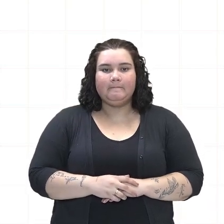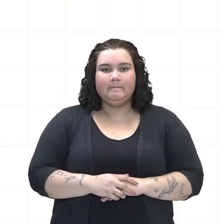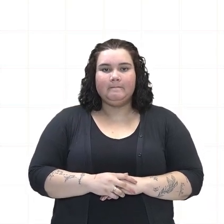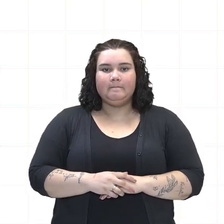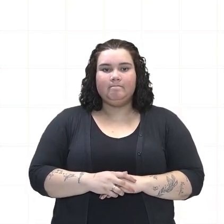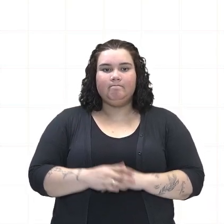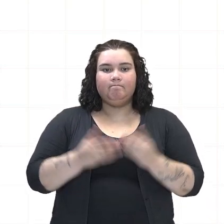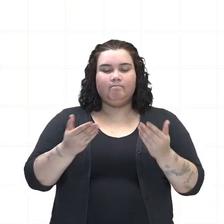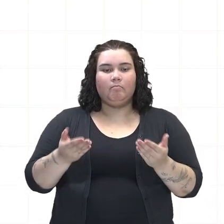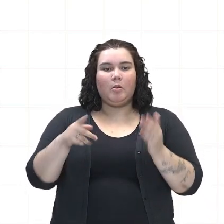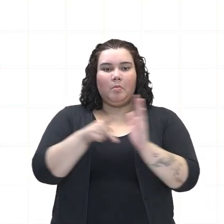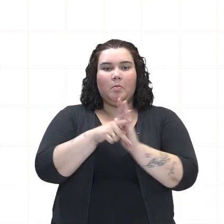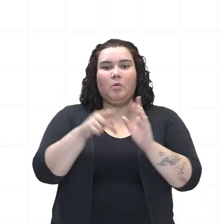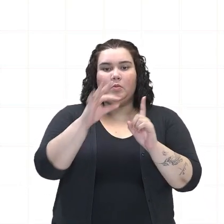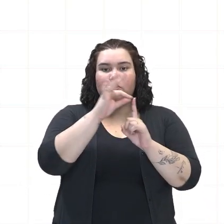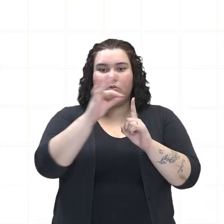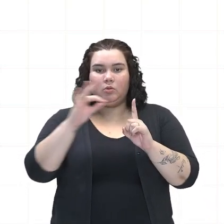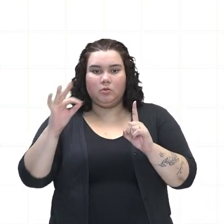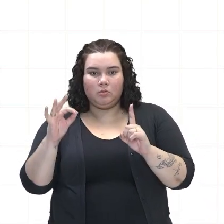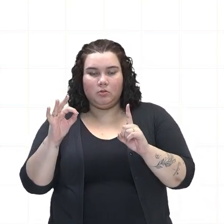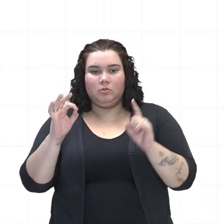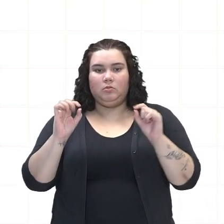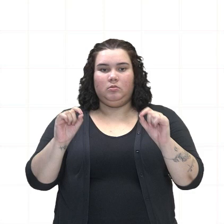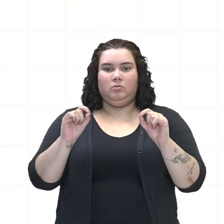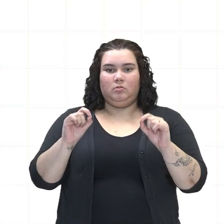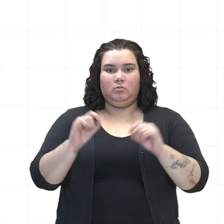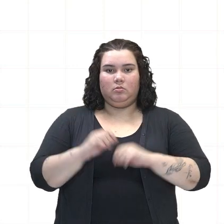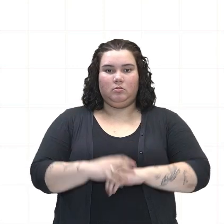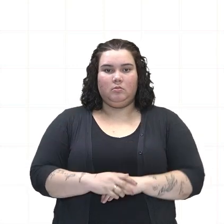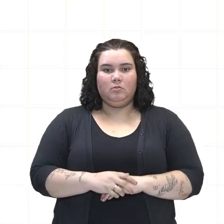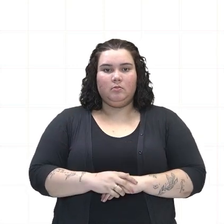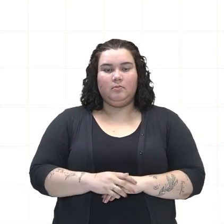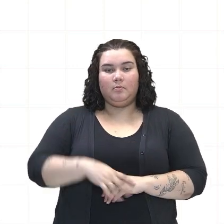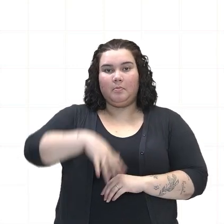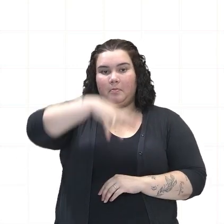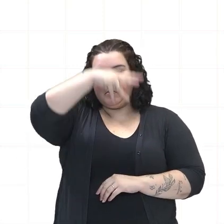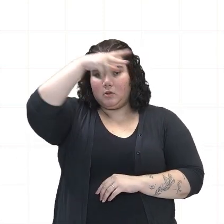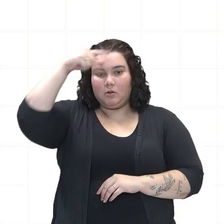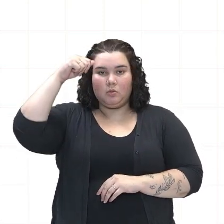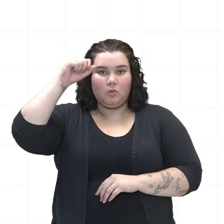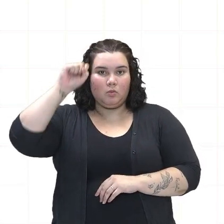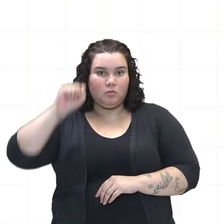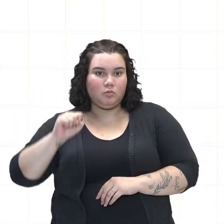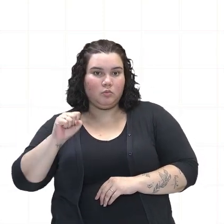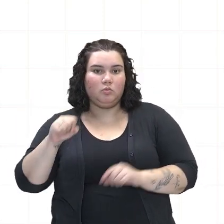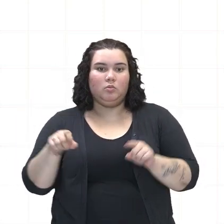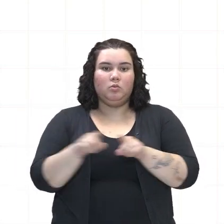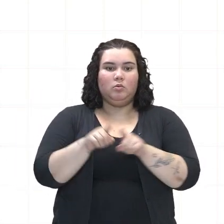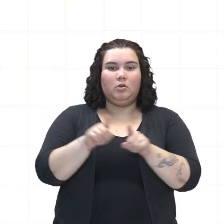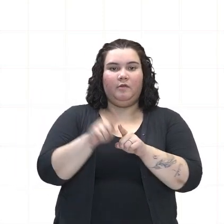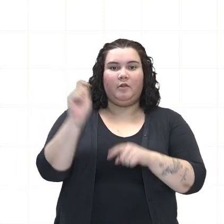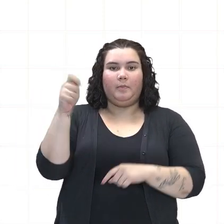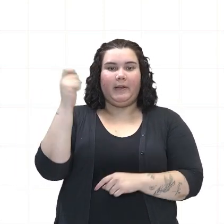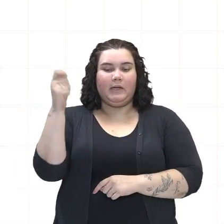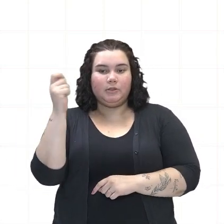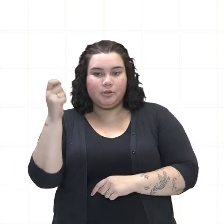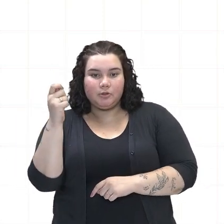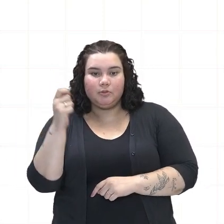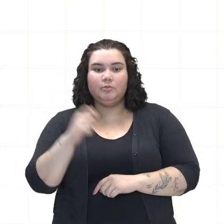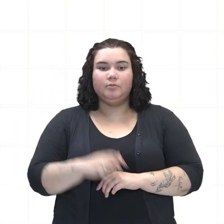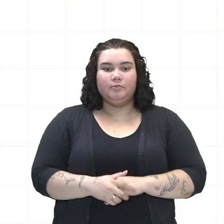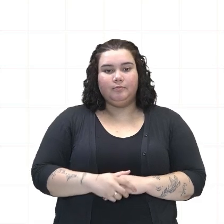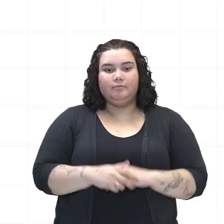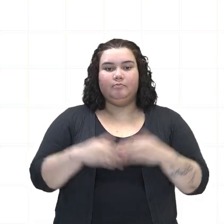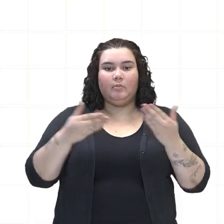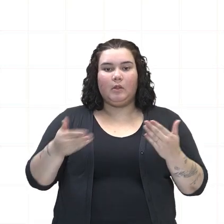de soja, como sendo o Mato Grosso, né? O estado do Mato Grosso e o estado do Rio Grande do Sul. Quando a gente observa